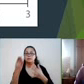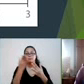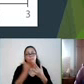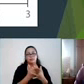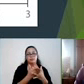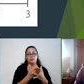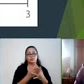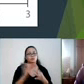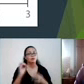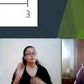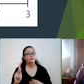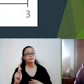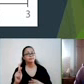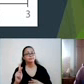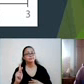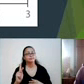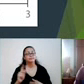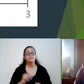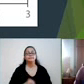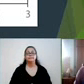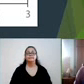metade. Ok?